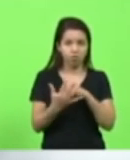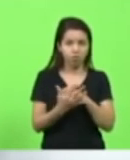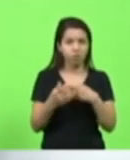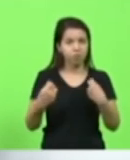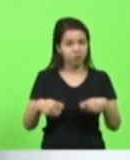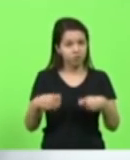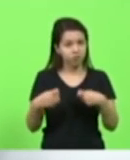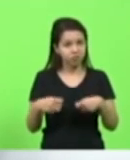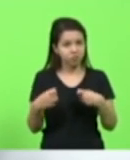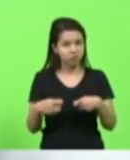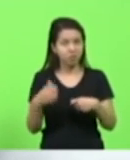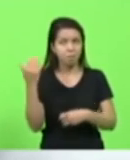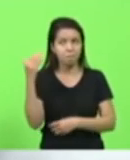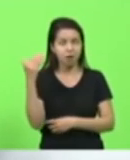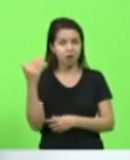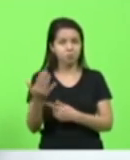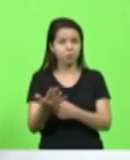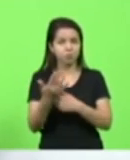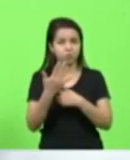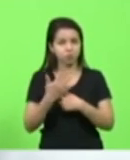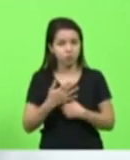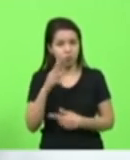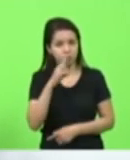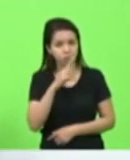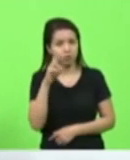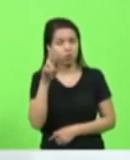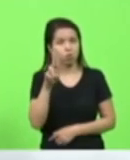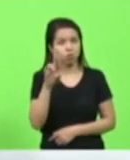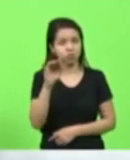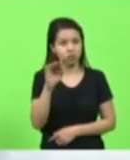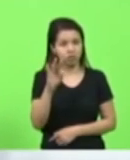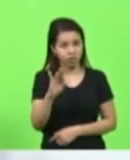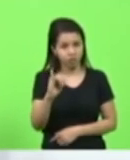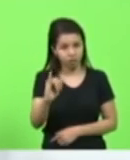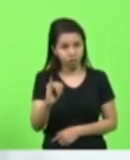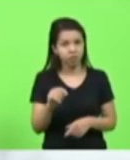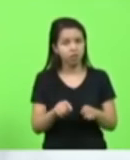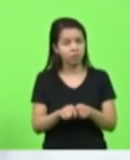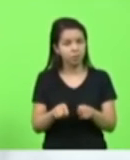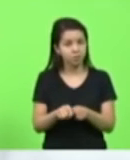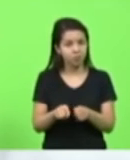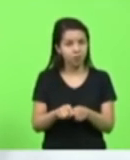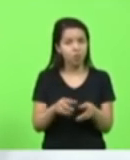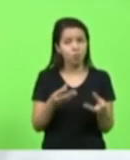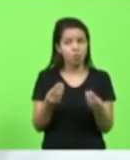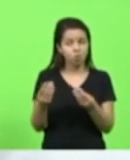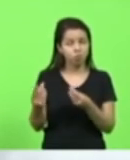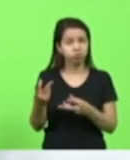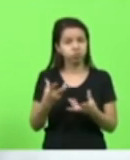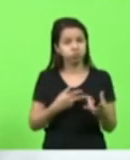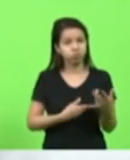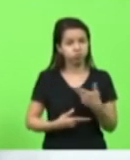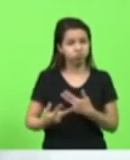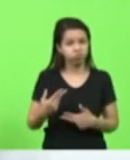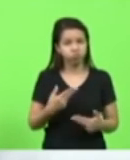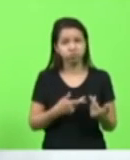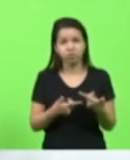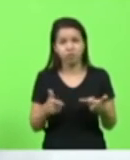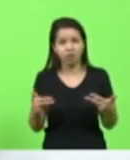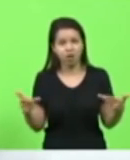no grau máximo de necessidade, nas UTIs, também vários procedimentos médicos.